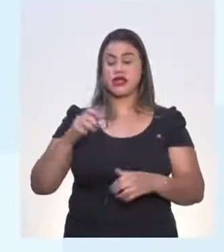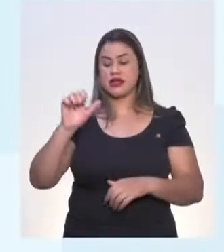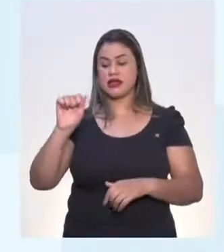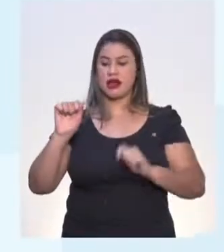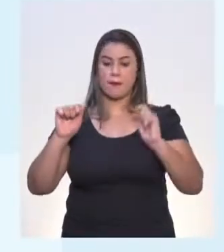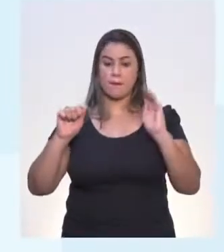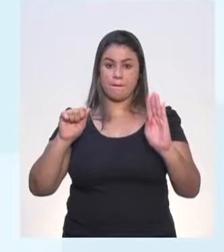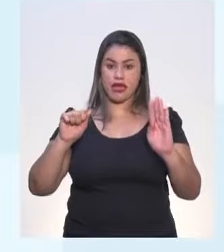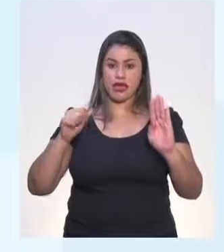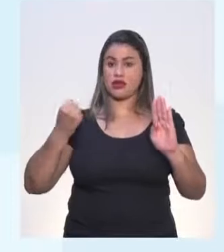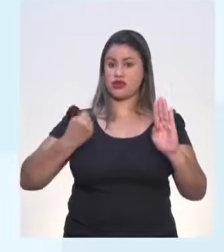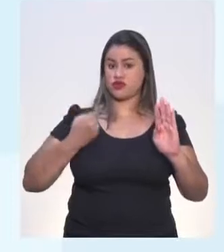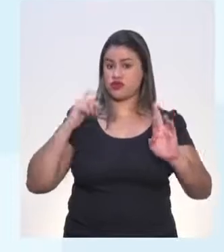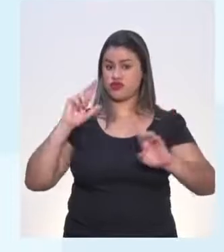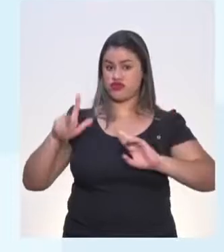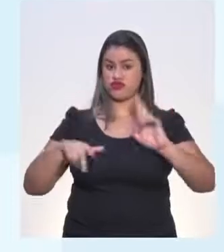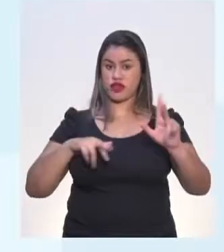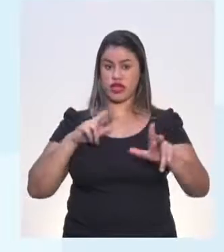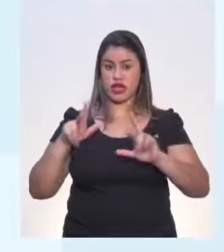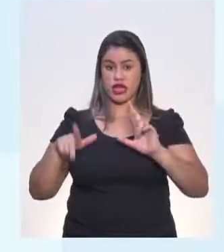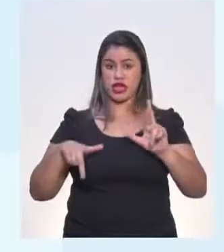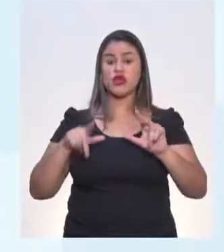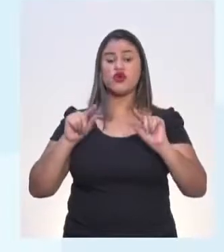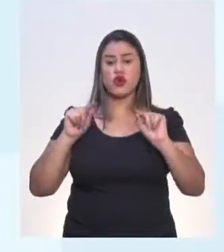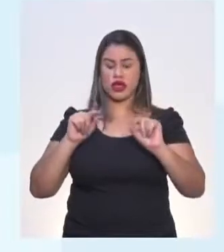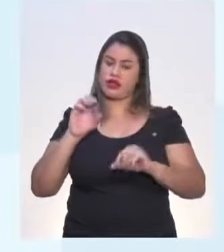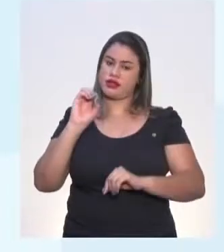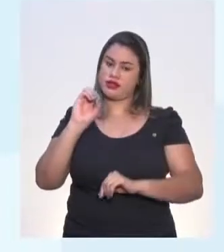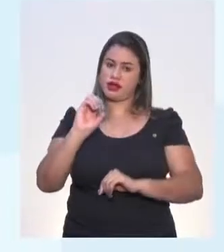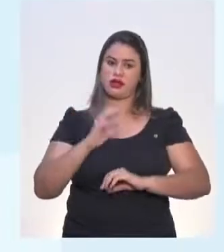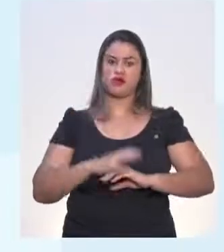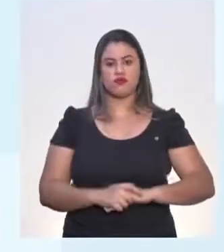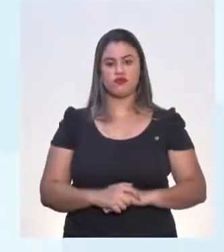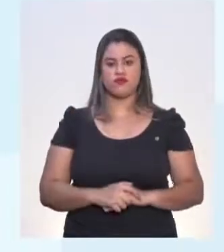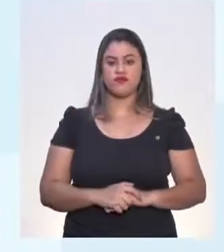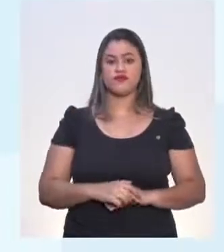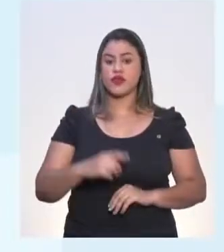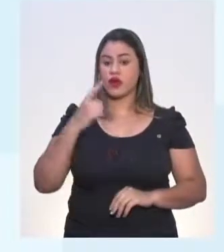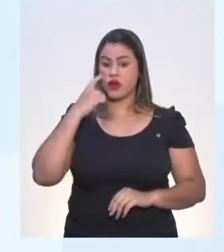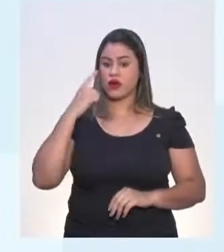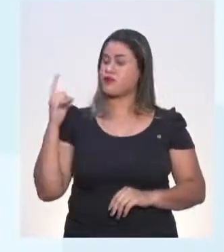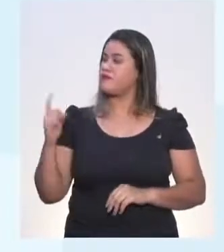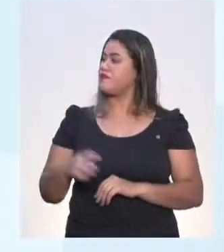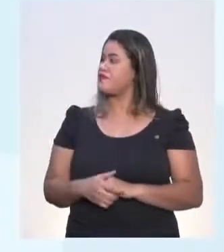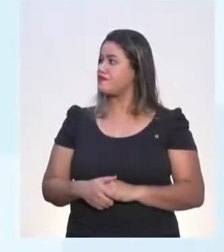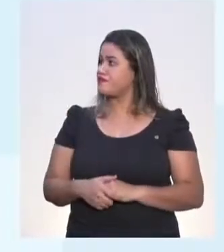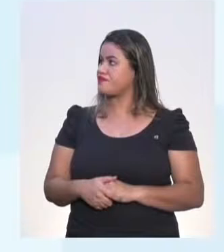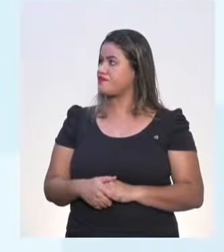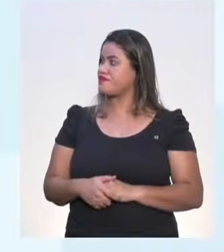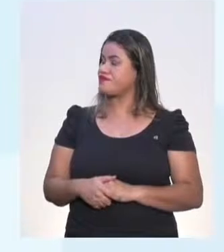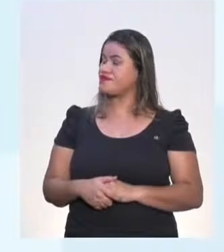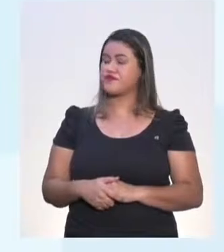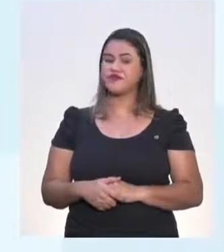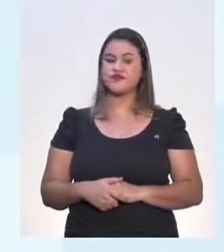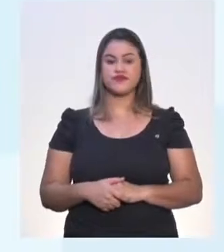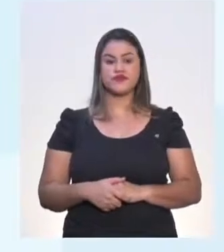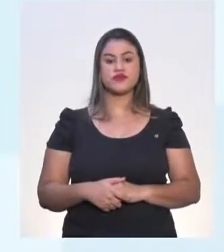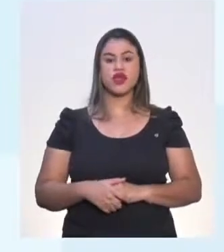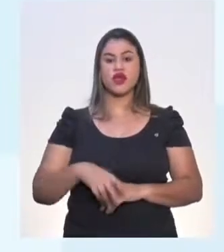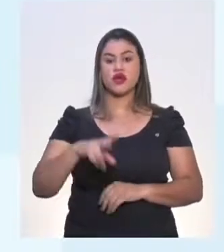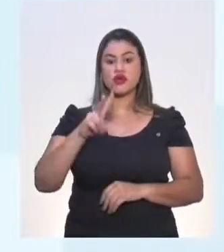B são diferentes de zero. Então, vocês têm a reta. Observando a reta, ó, então eu tenho aqui a expressão dessa reta,